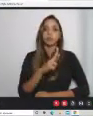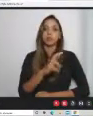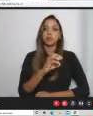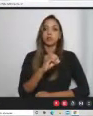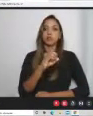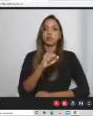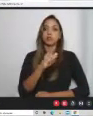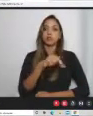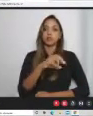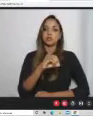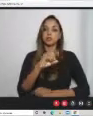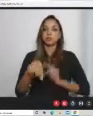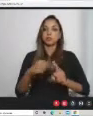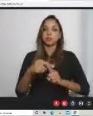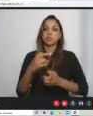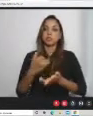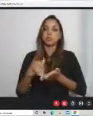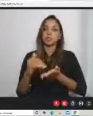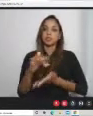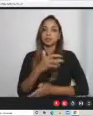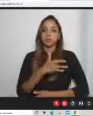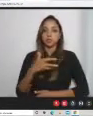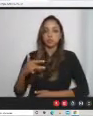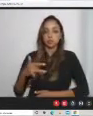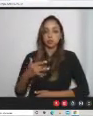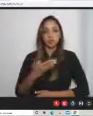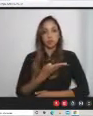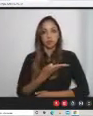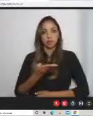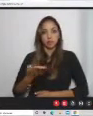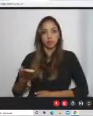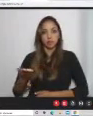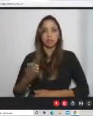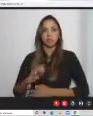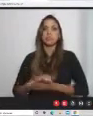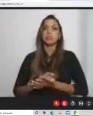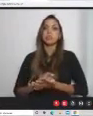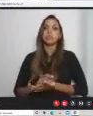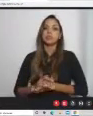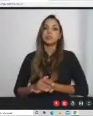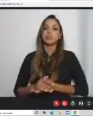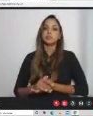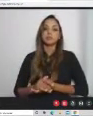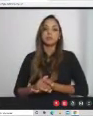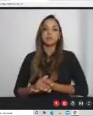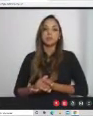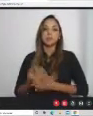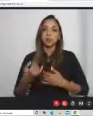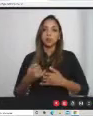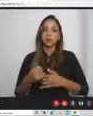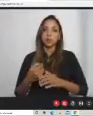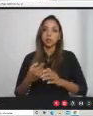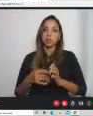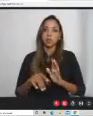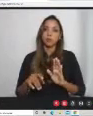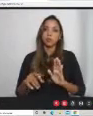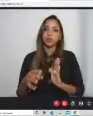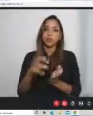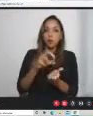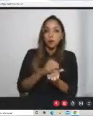à Secretaria Municipal de Saúde, providências no sentido de dispor no município de Parnamirim um cadastro para maiores de 18